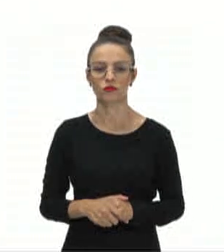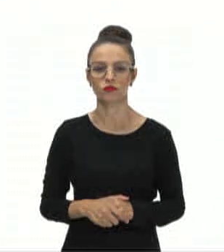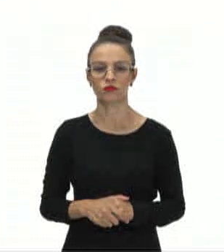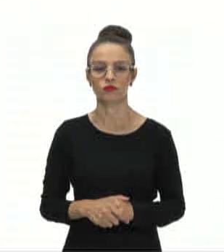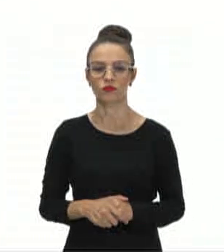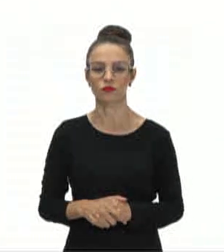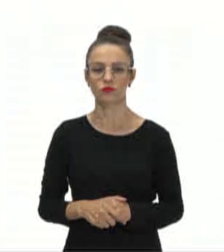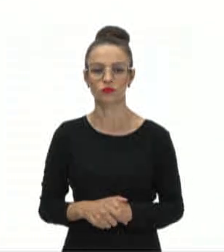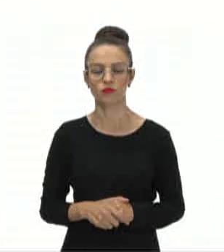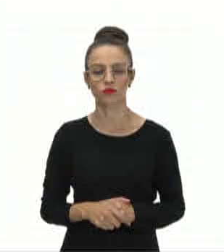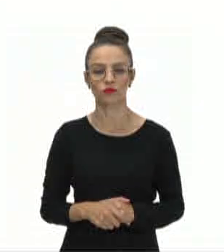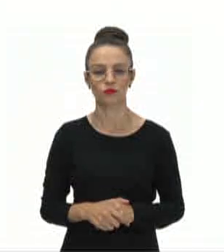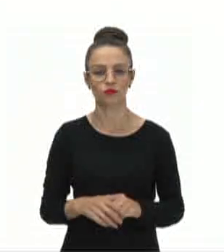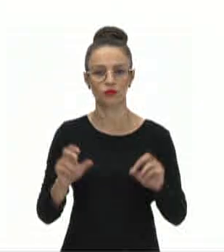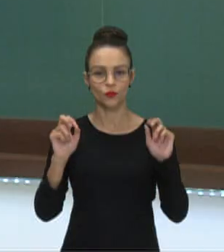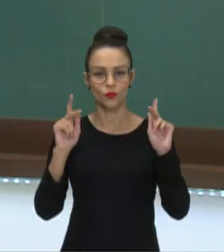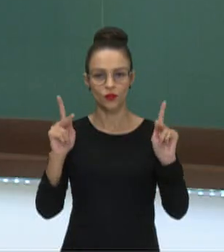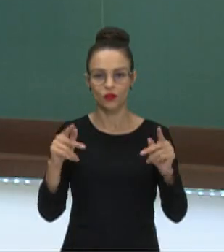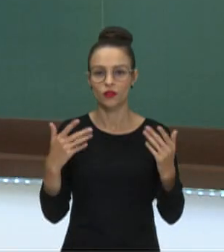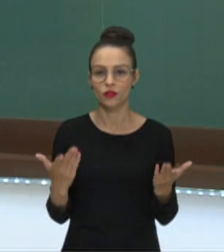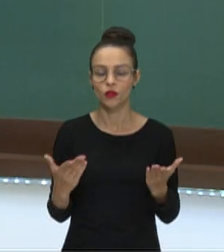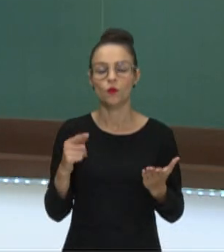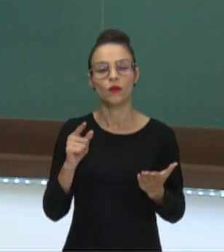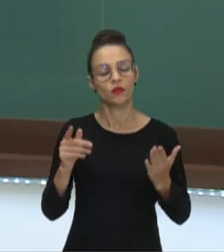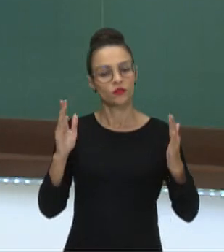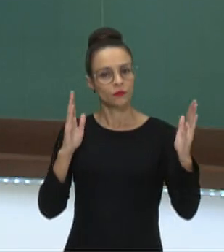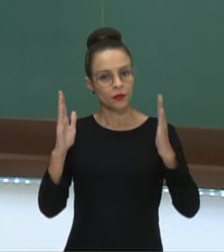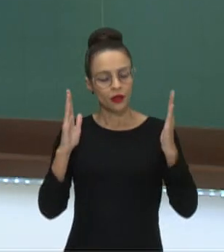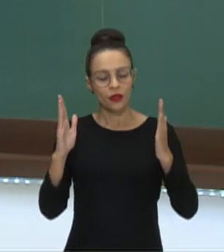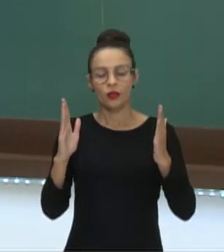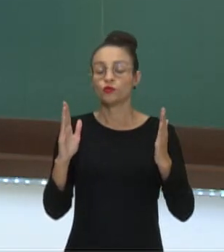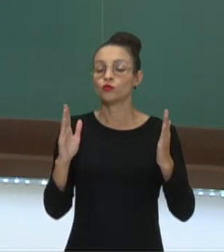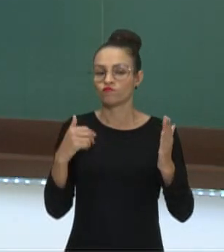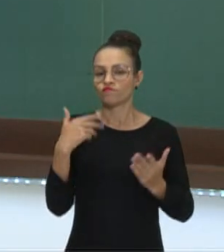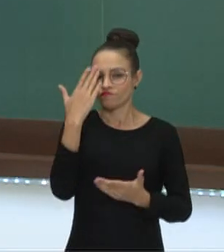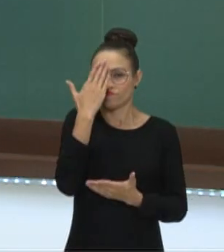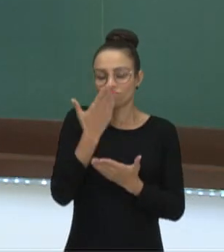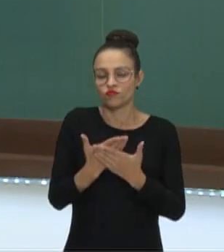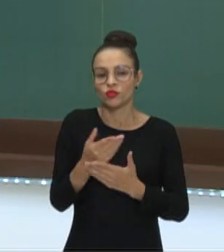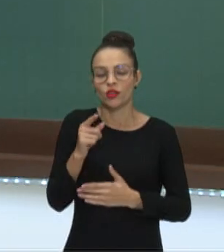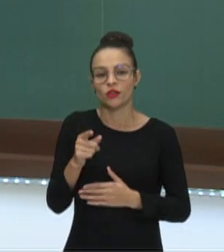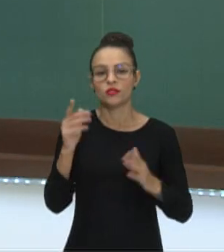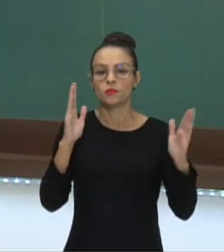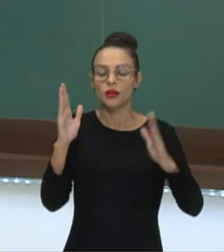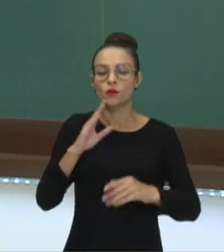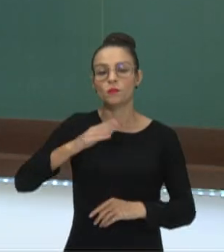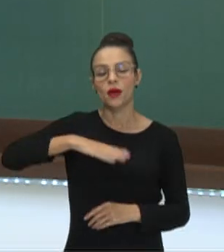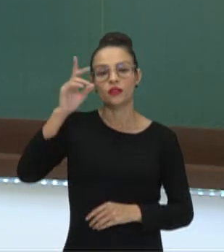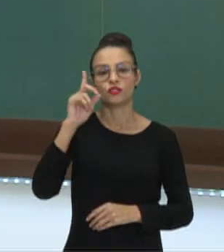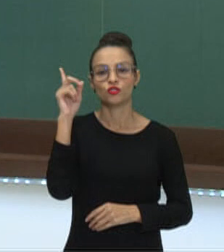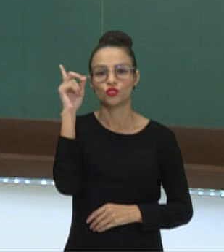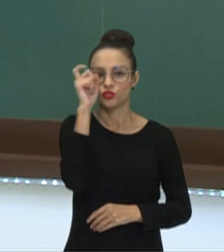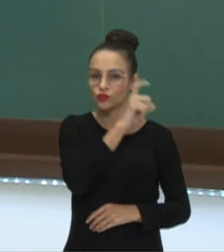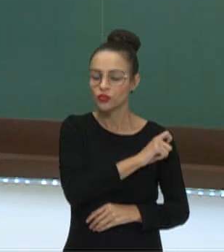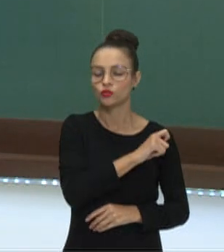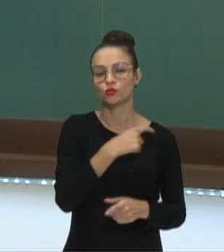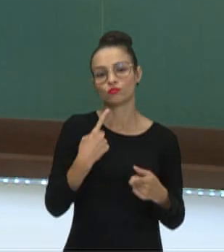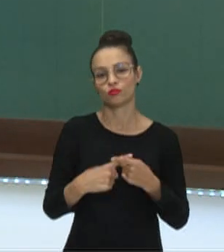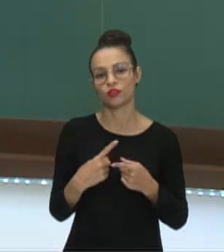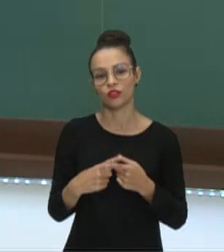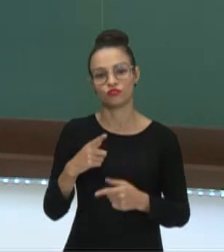apartheid. Ok? Então essa é uma época, acredito que seja uma das mais difíceis, assim, onde